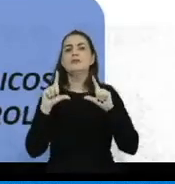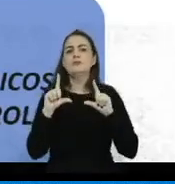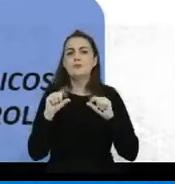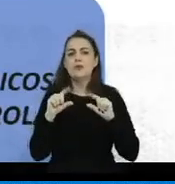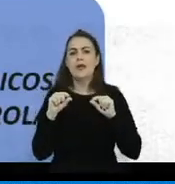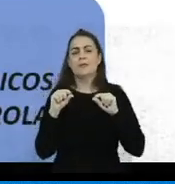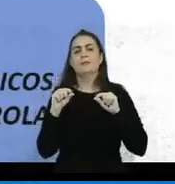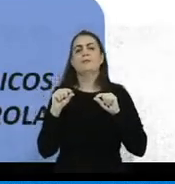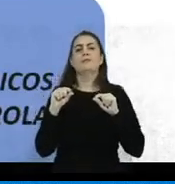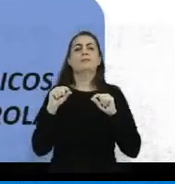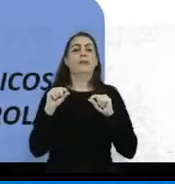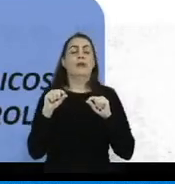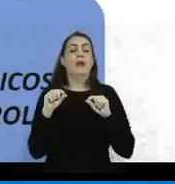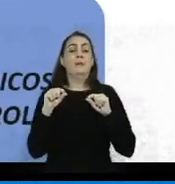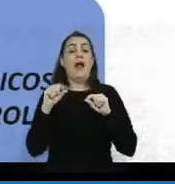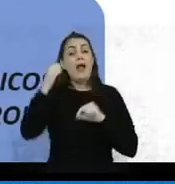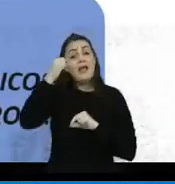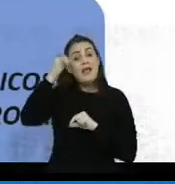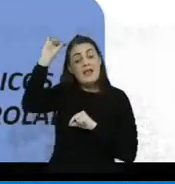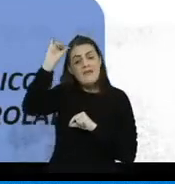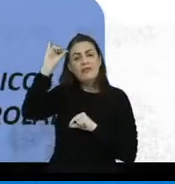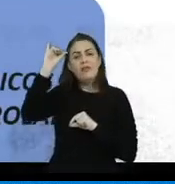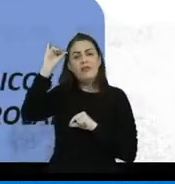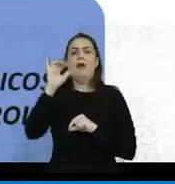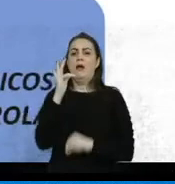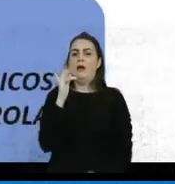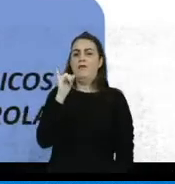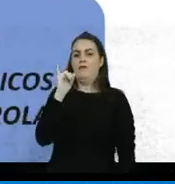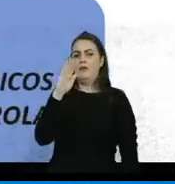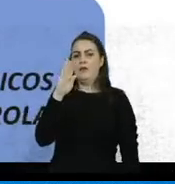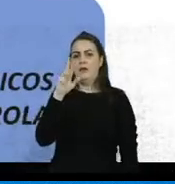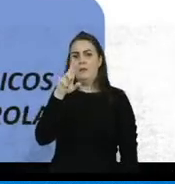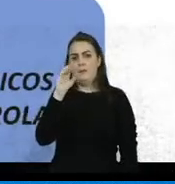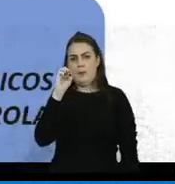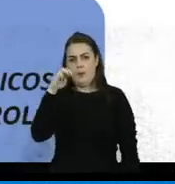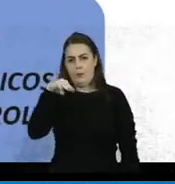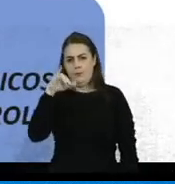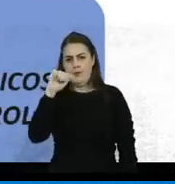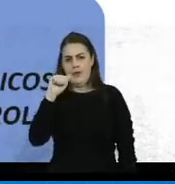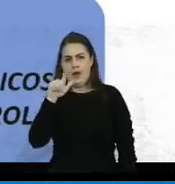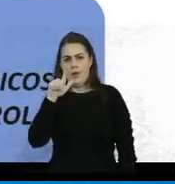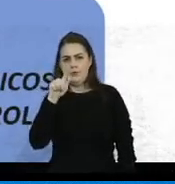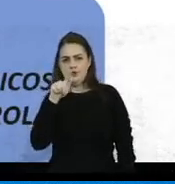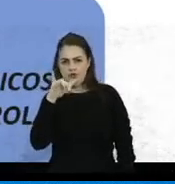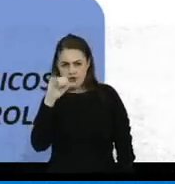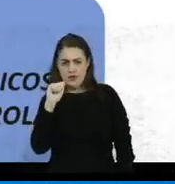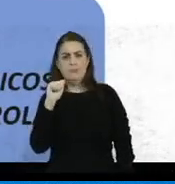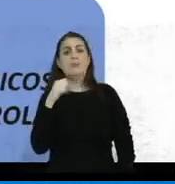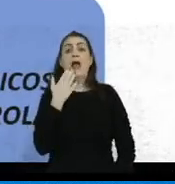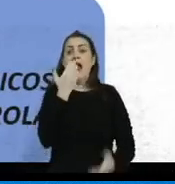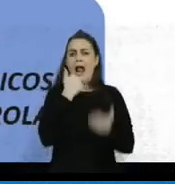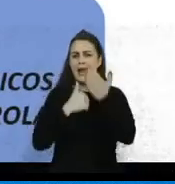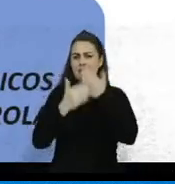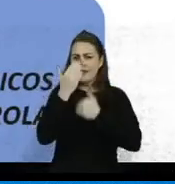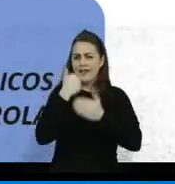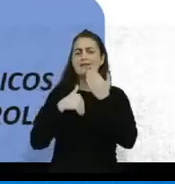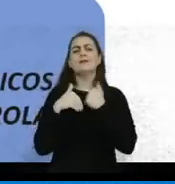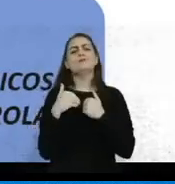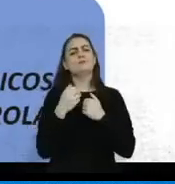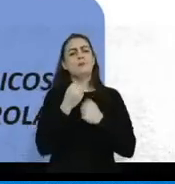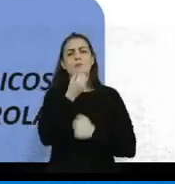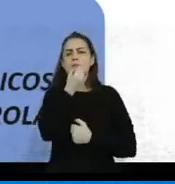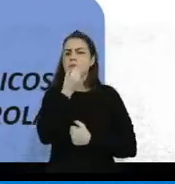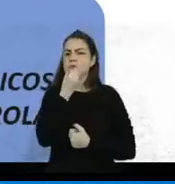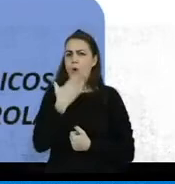anti-inflamatória, alimentação rica em antioxidantes, tratar o intestino muitas vezes com probióticos e glutamina, se for o